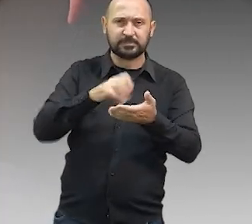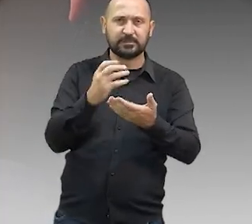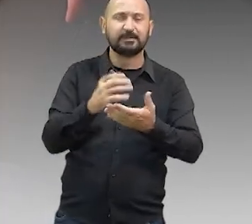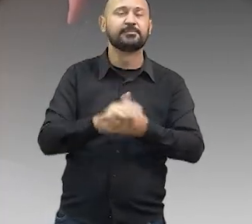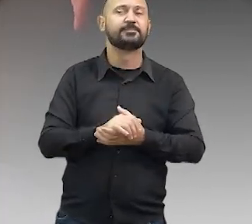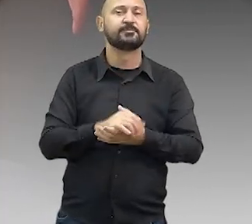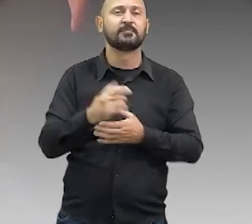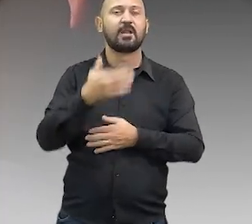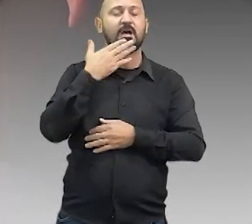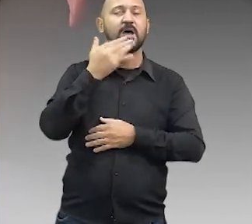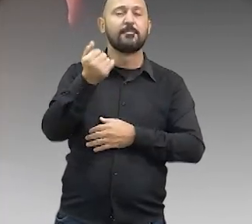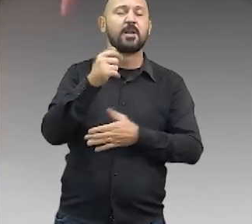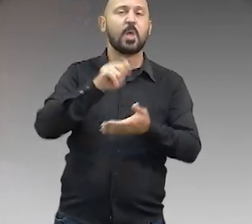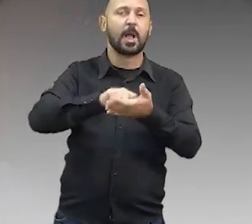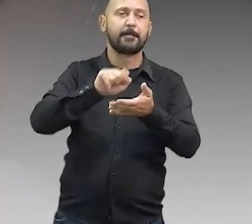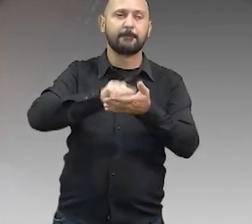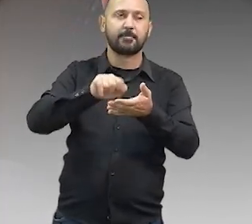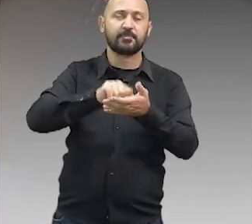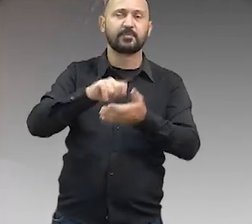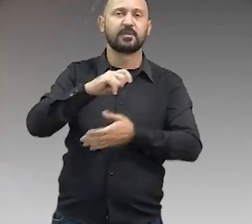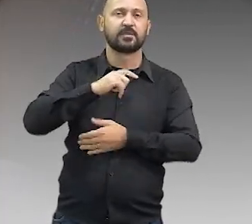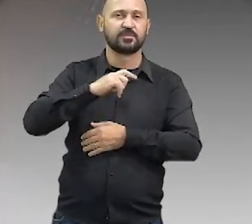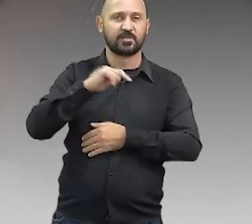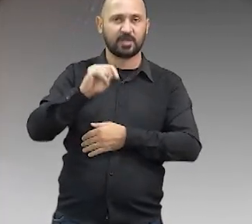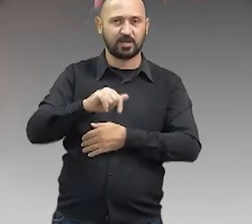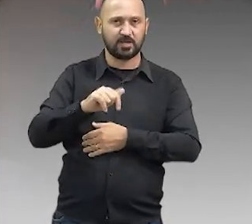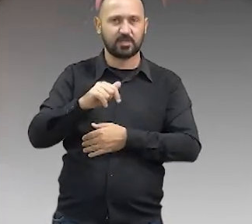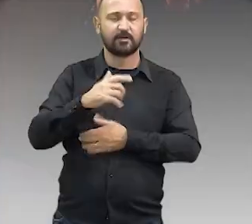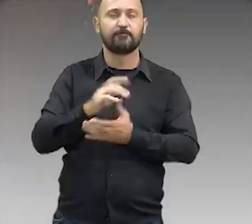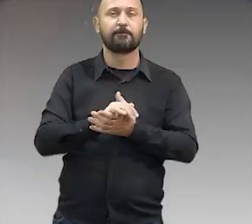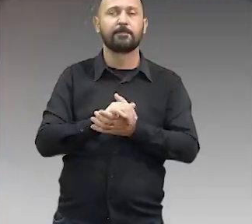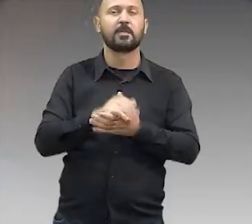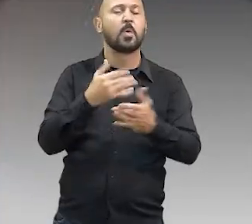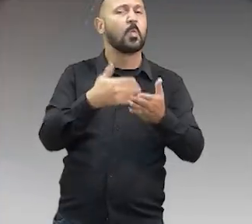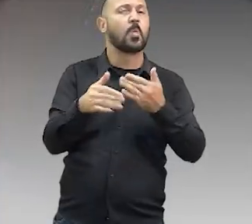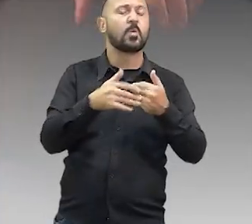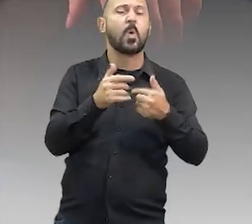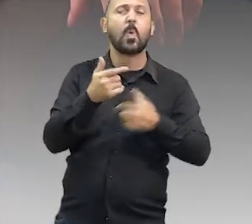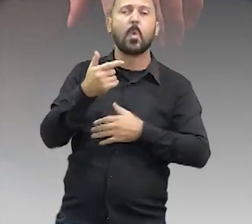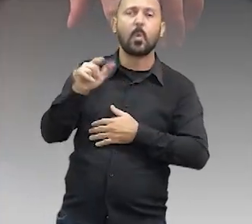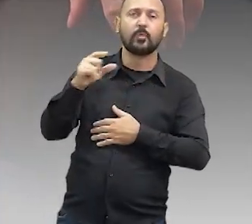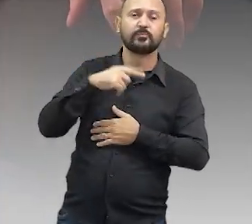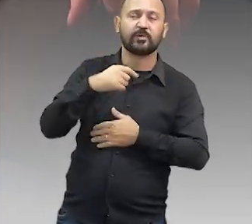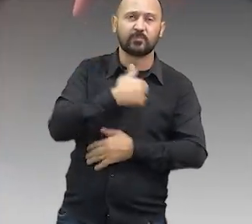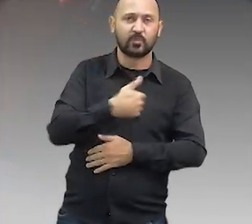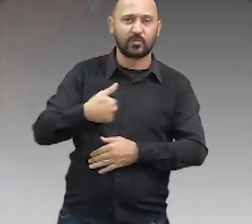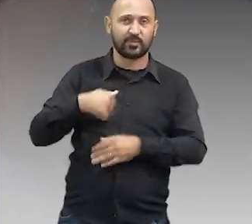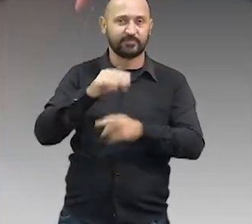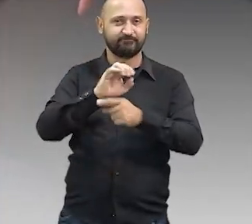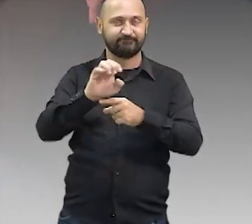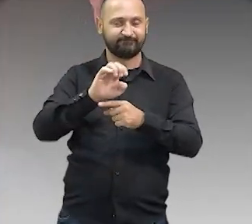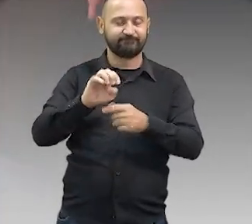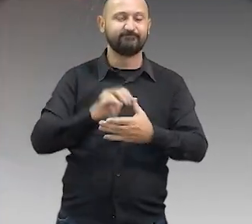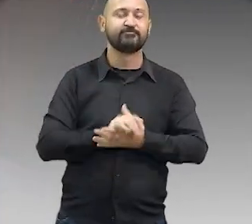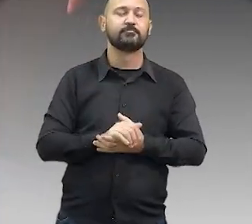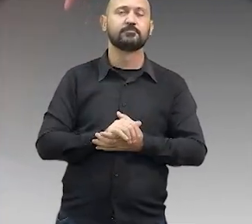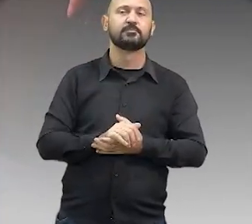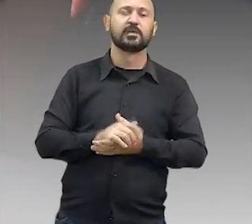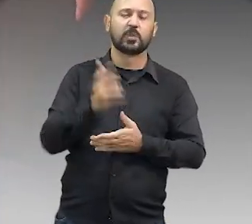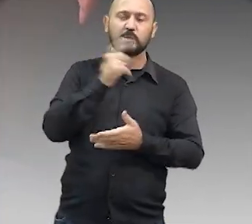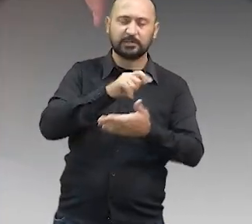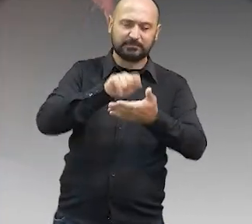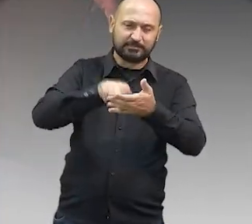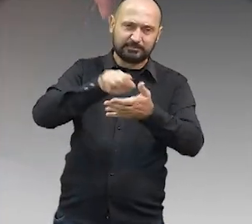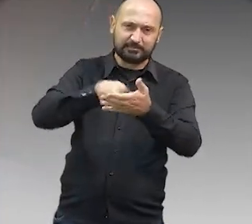Era uma melhor redação que tinha aqui, melhor de qualquer outro veículo, estava no governo do Estado. E a